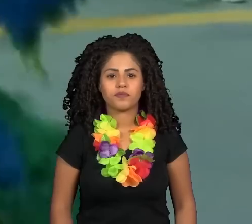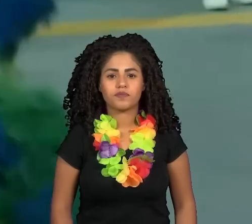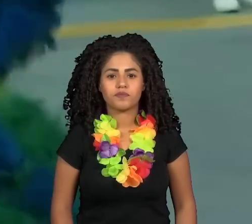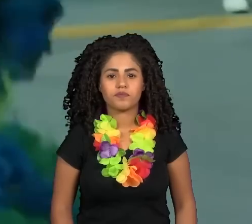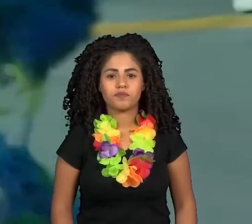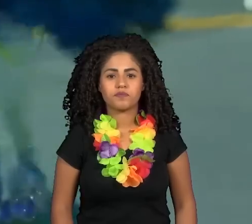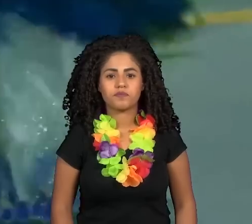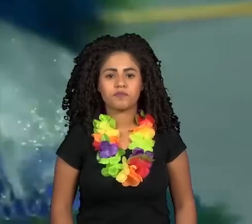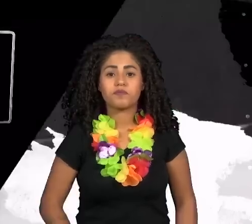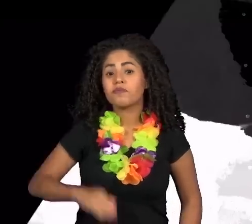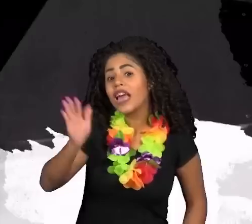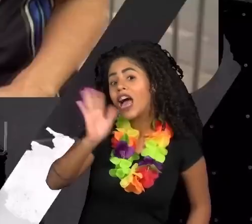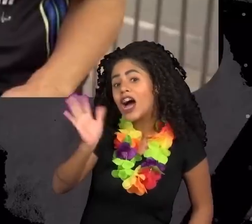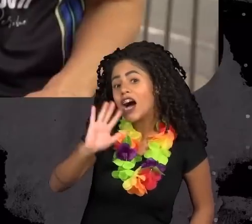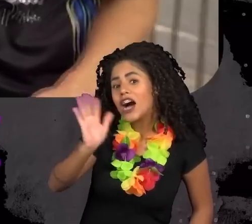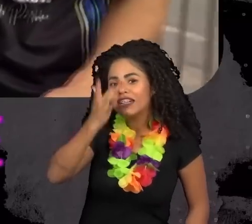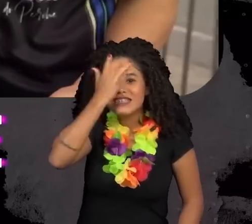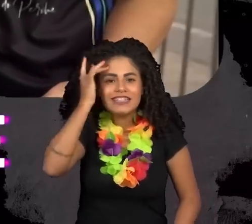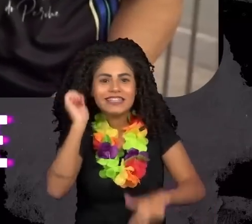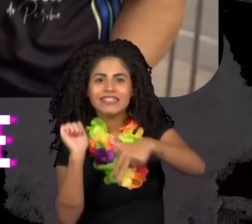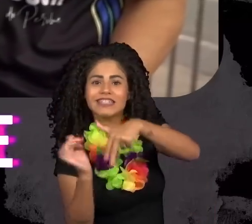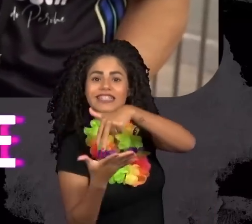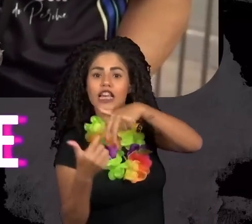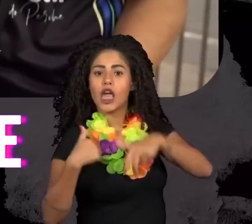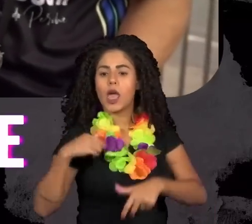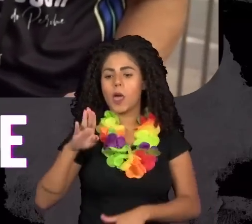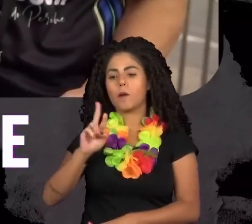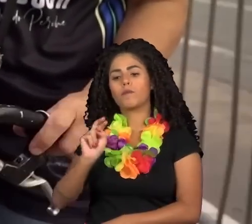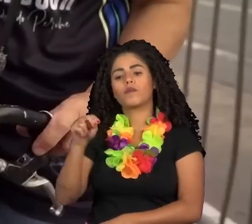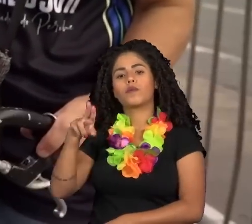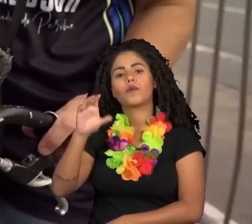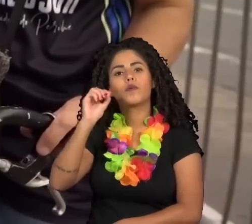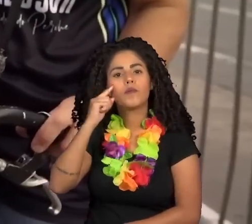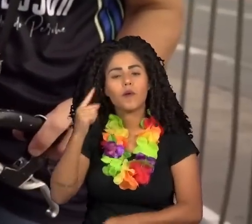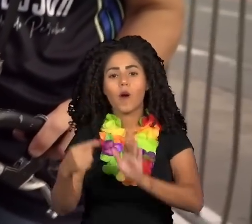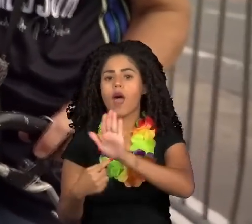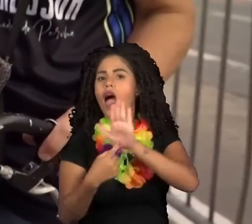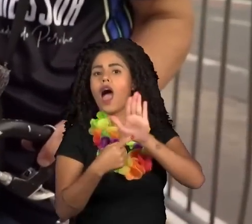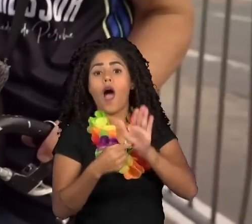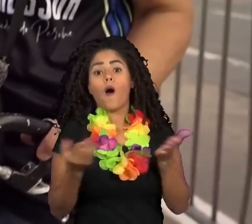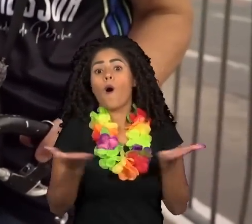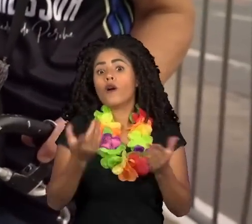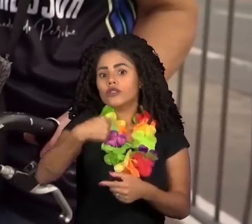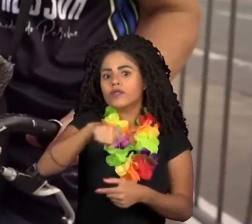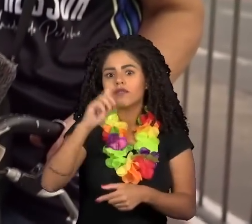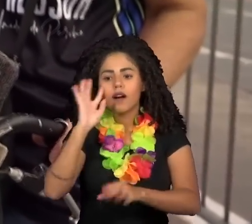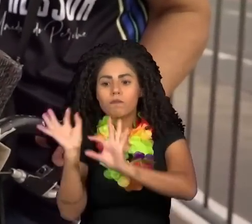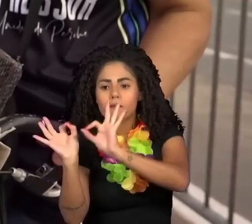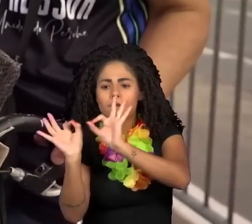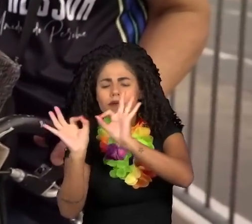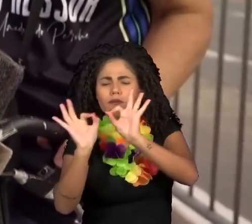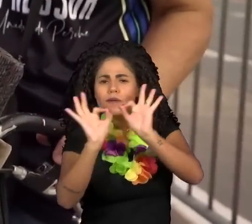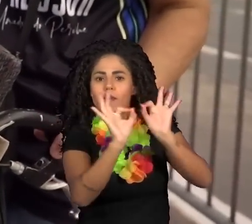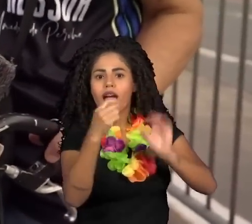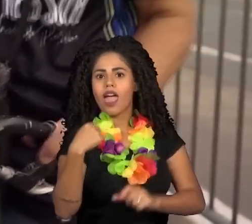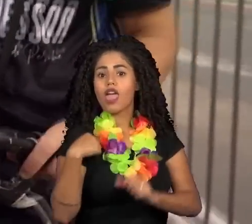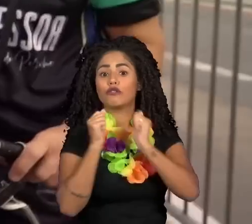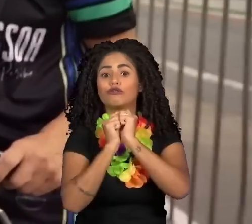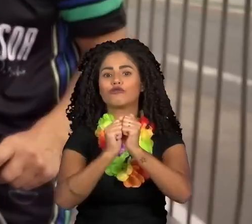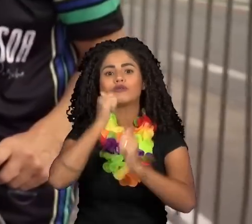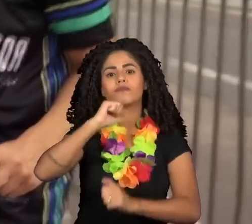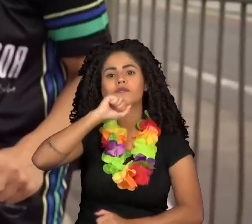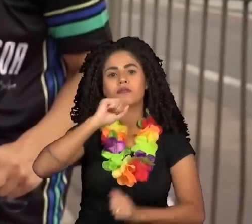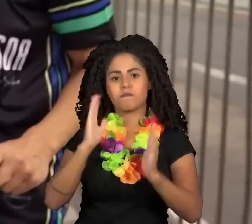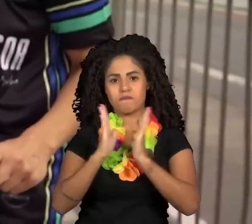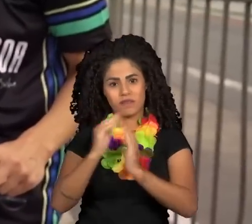Salve pessoal da Estação Livre, eu sou o Bruno, ritmista da Peruche, e hoje vocês vão acompanhar eu indo com a minha mãe guerreira